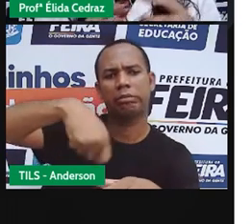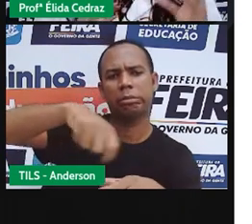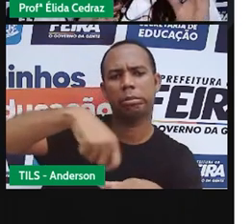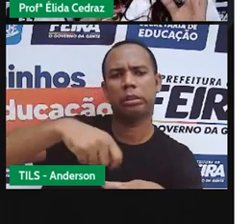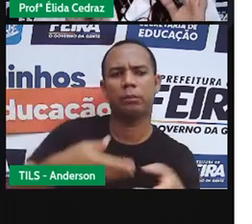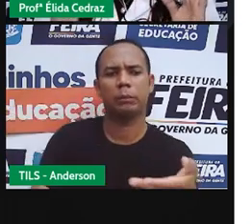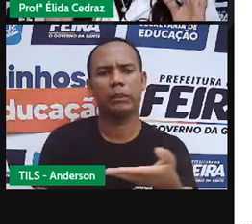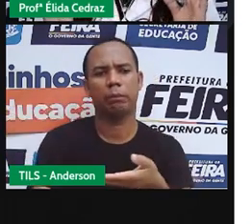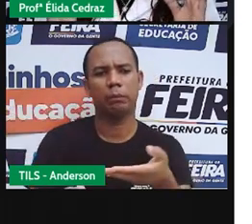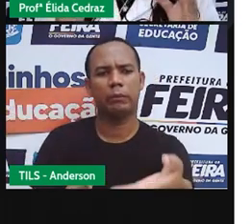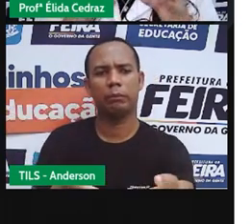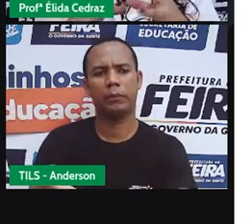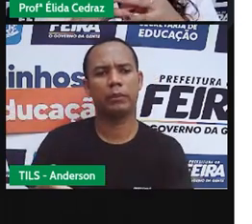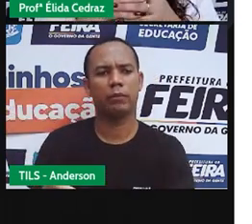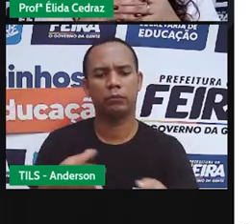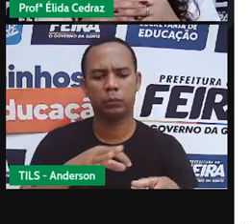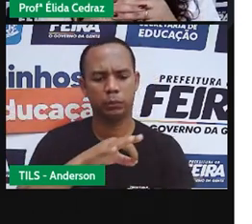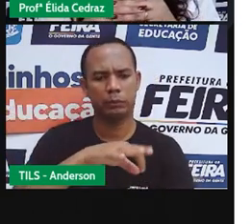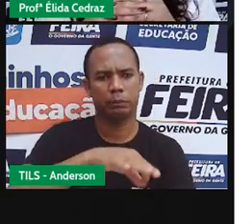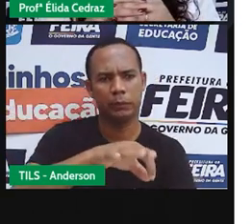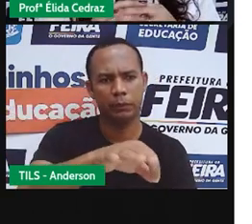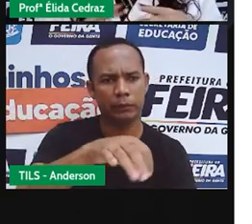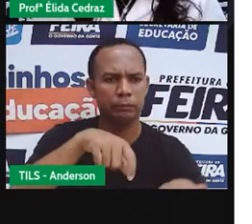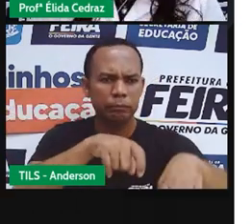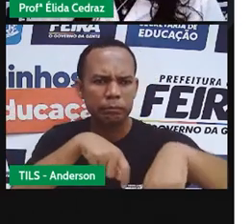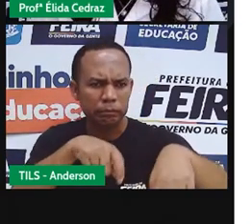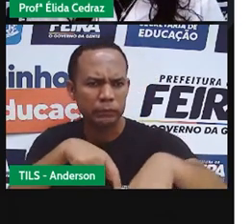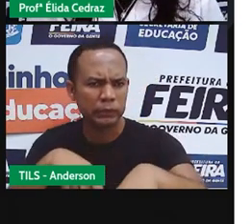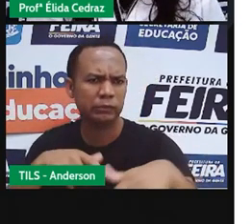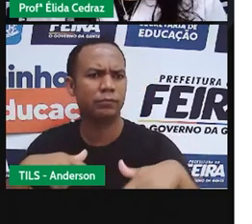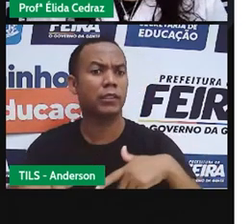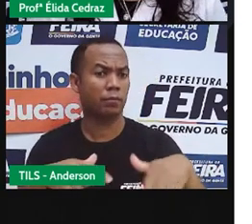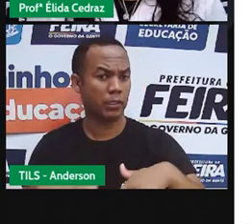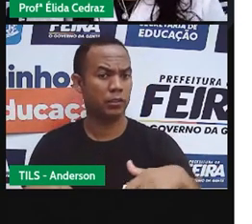assim, um fazendo o complemento do outro.